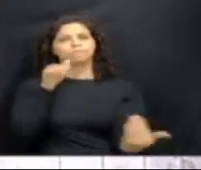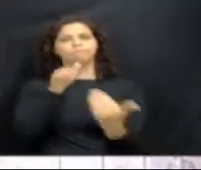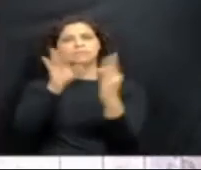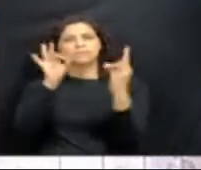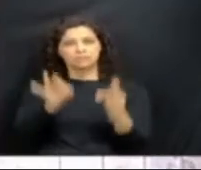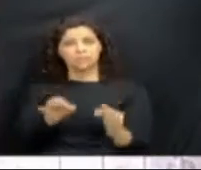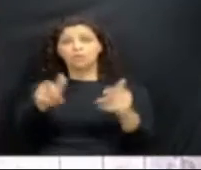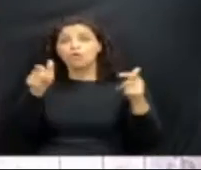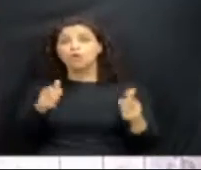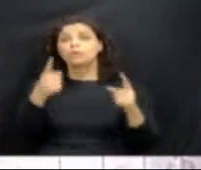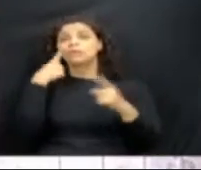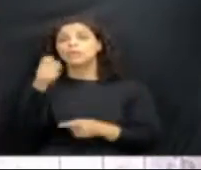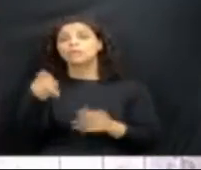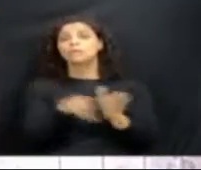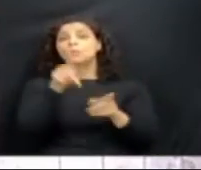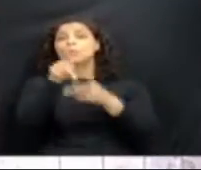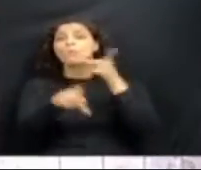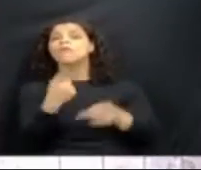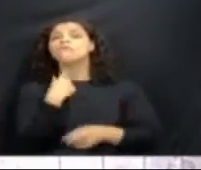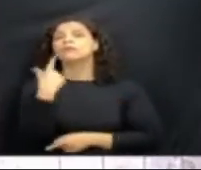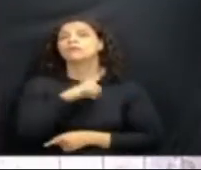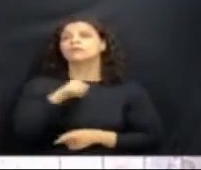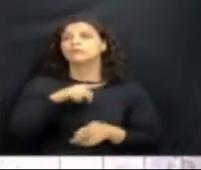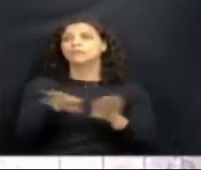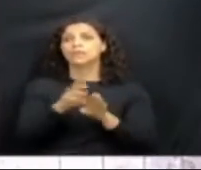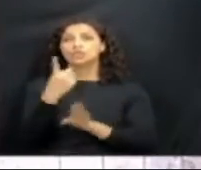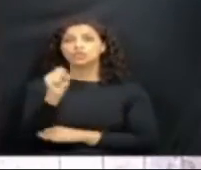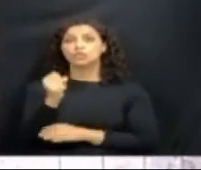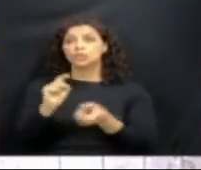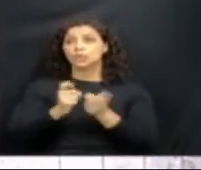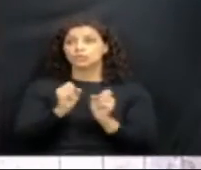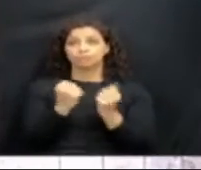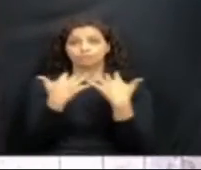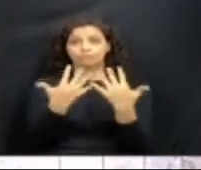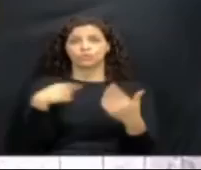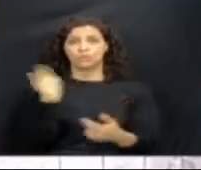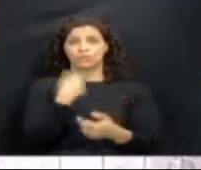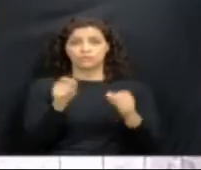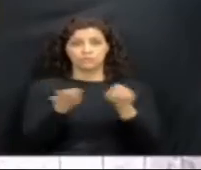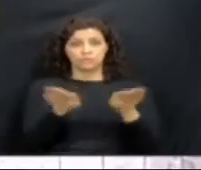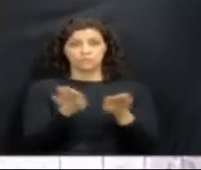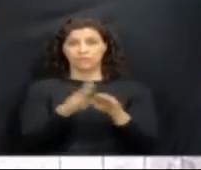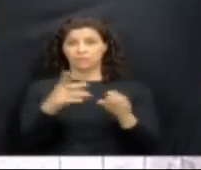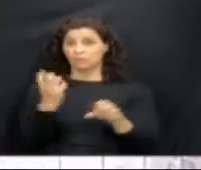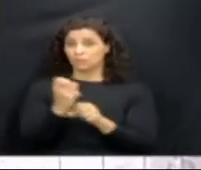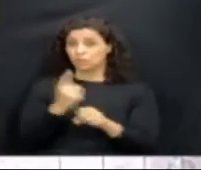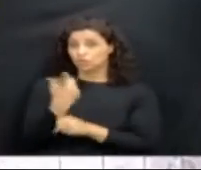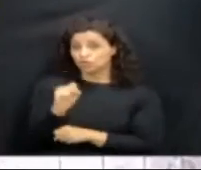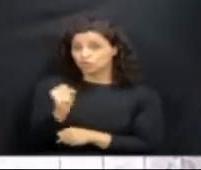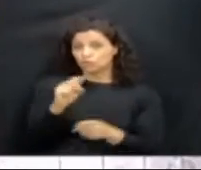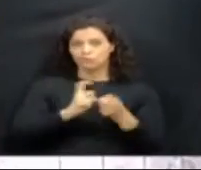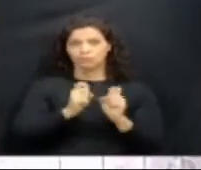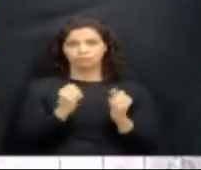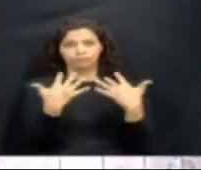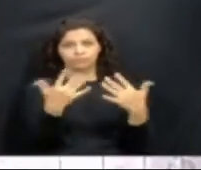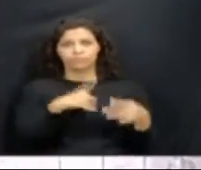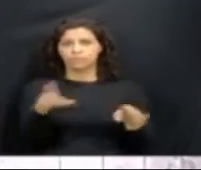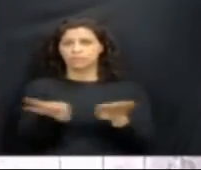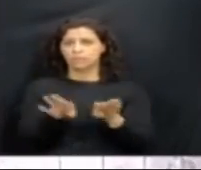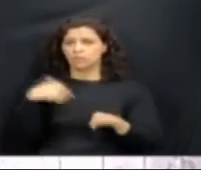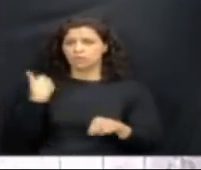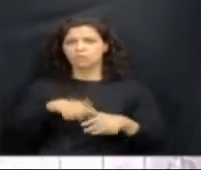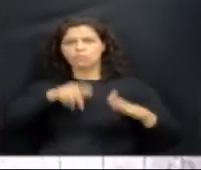nasce o interesse público? Da vontade do povo. Das 18 audiências públicas. Foram feitas audiências públicas, temos